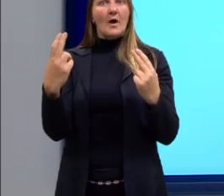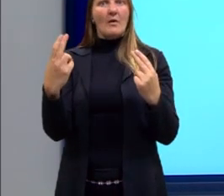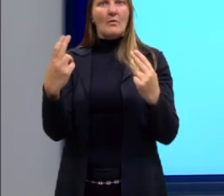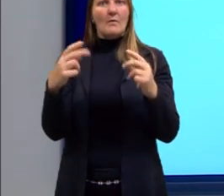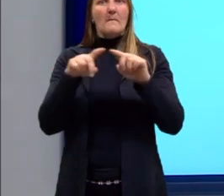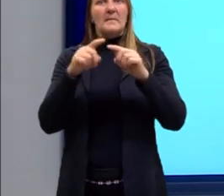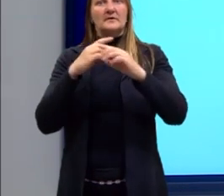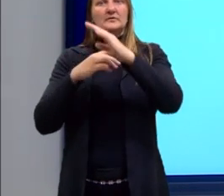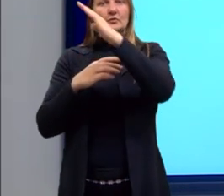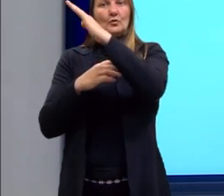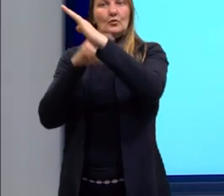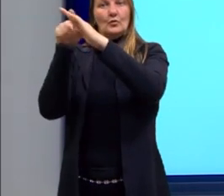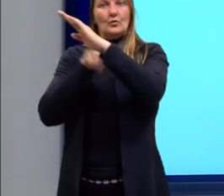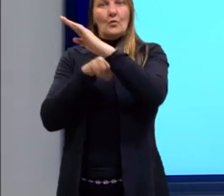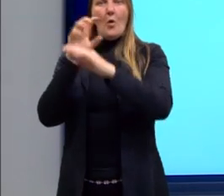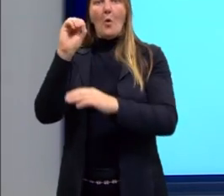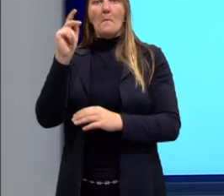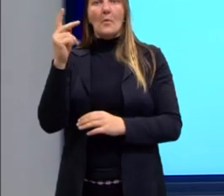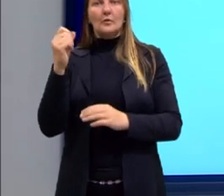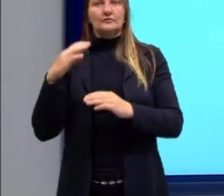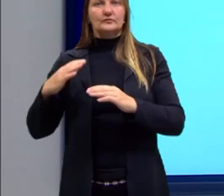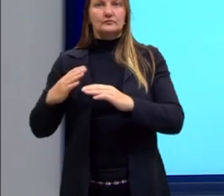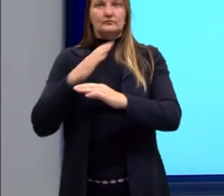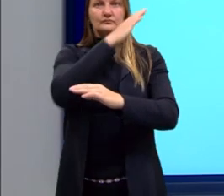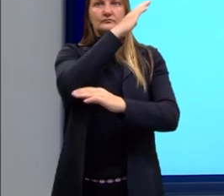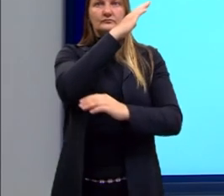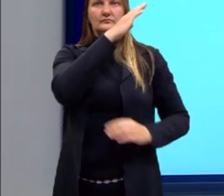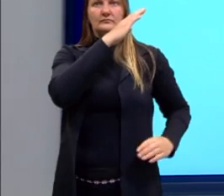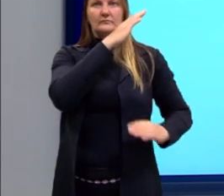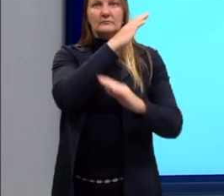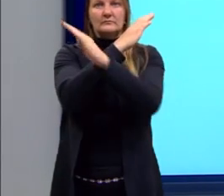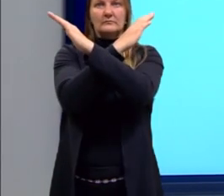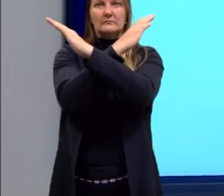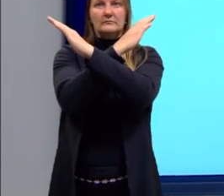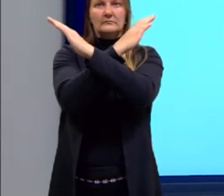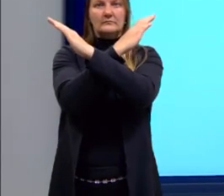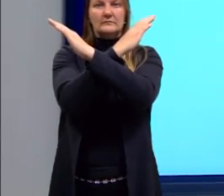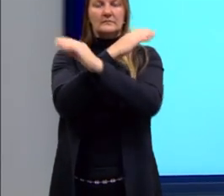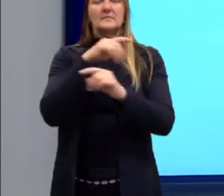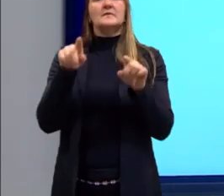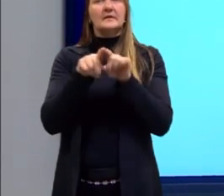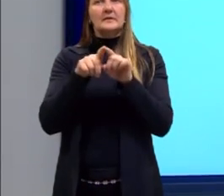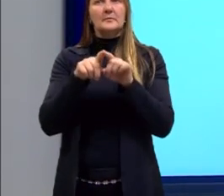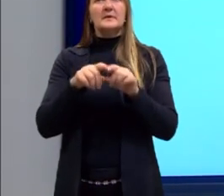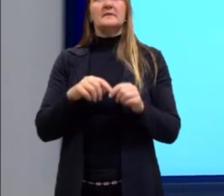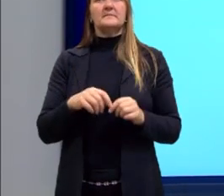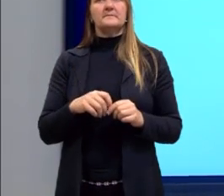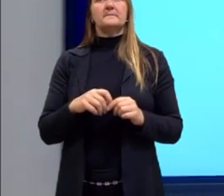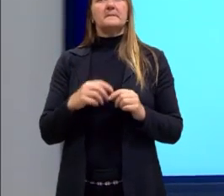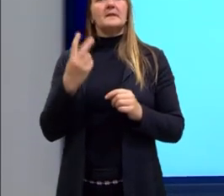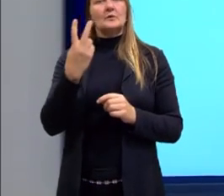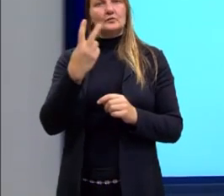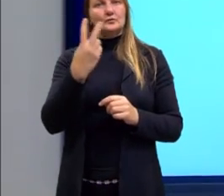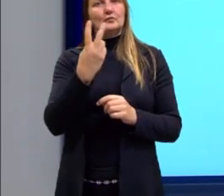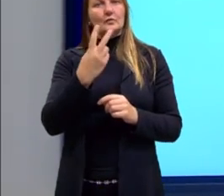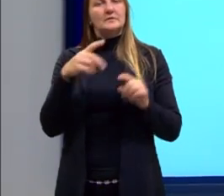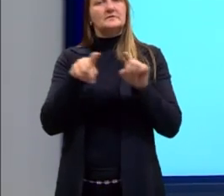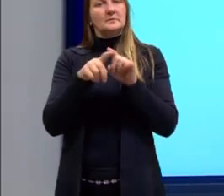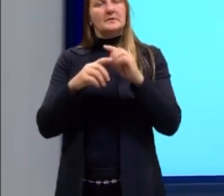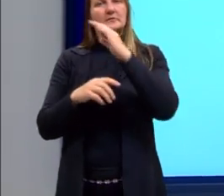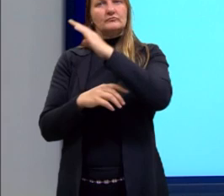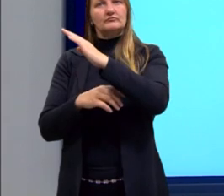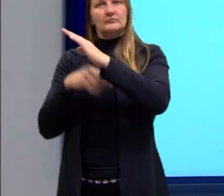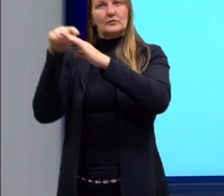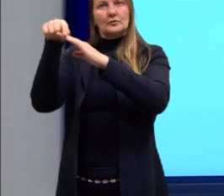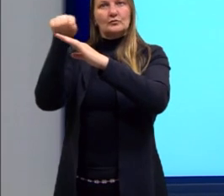porém um É oposto ao outro assim como Beta e lambida também são ângulos opostos